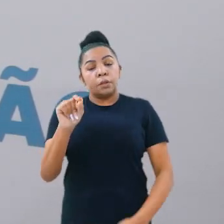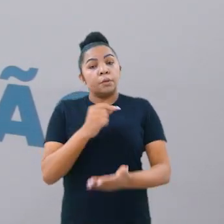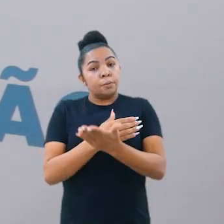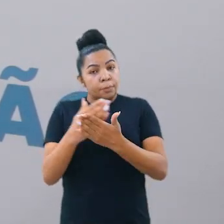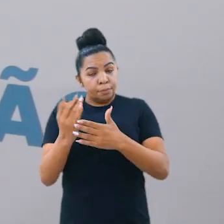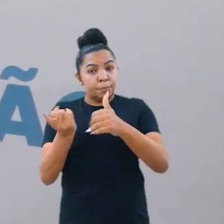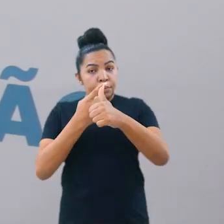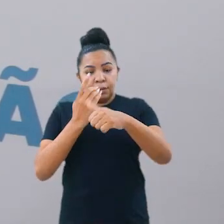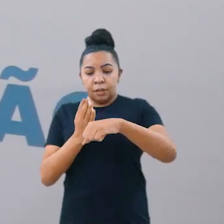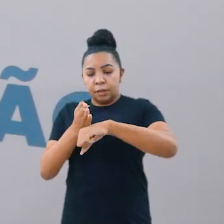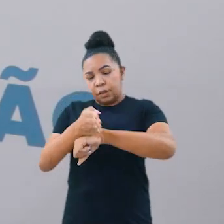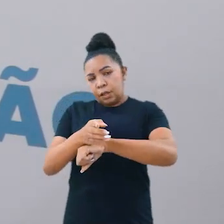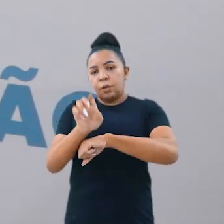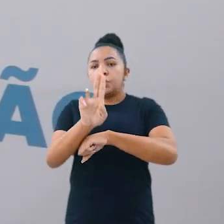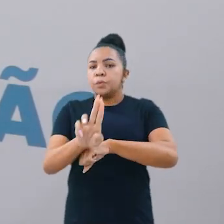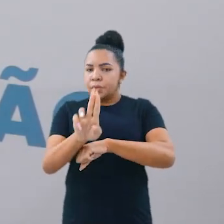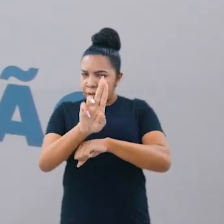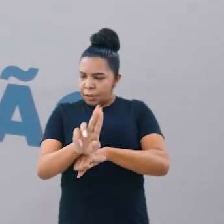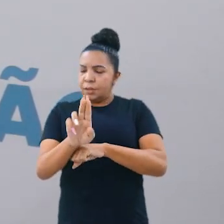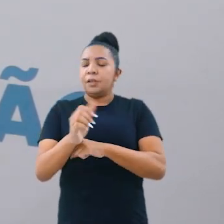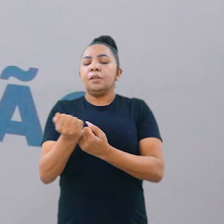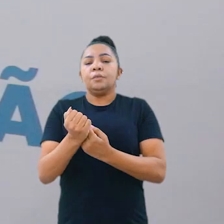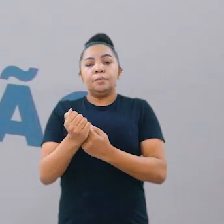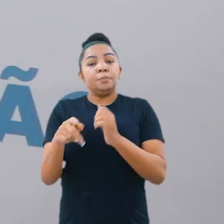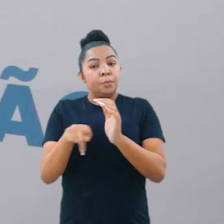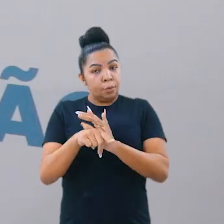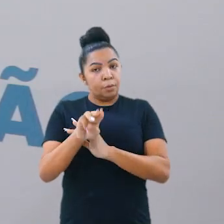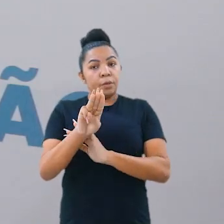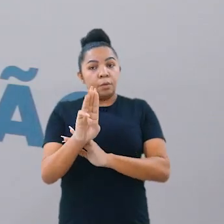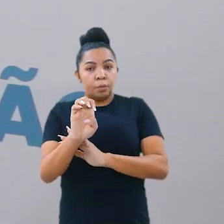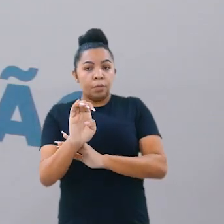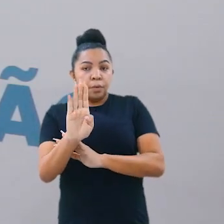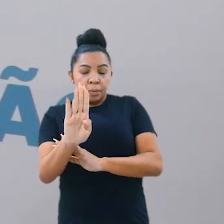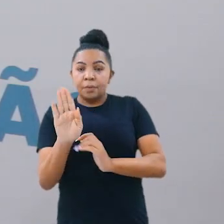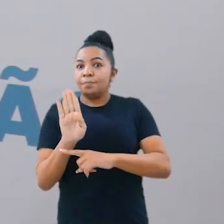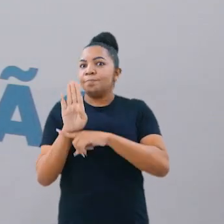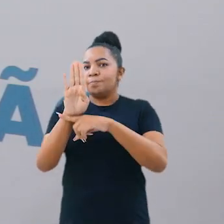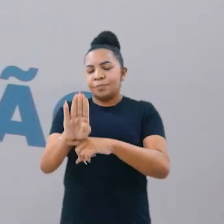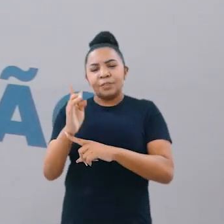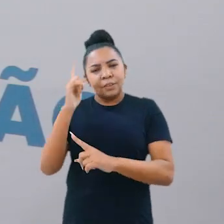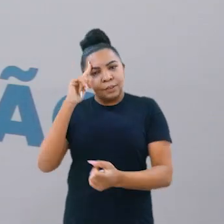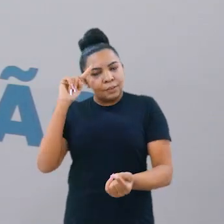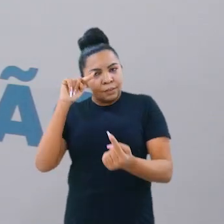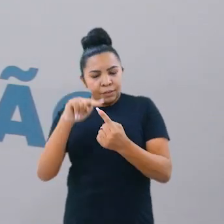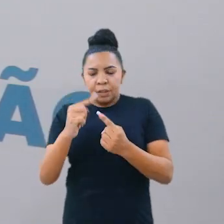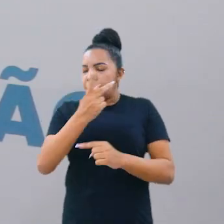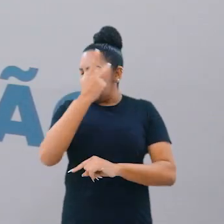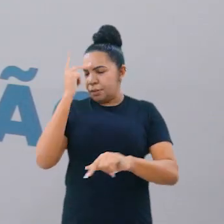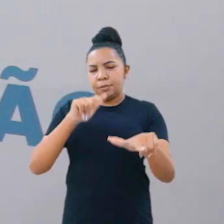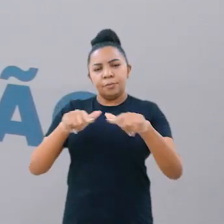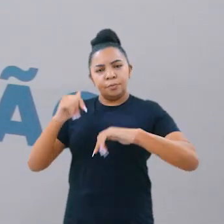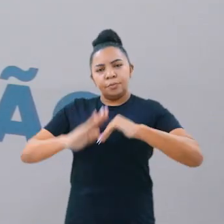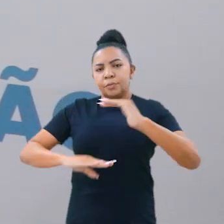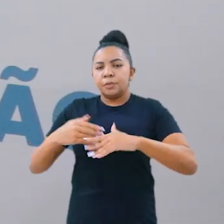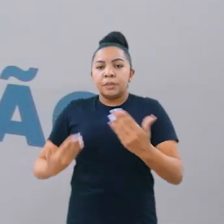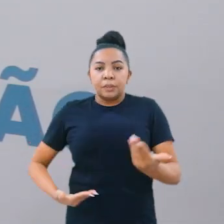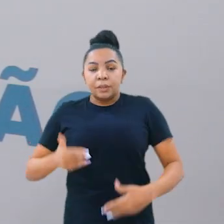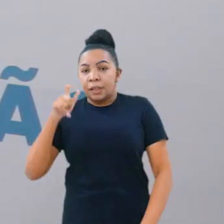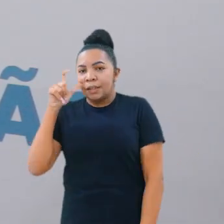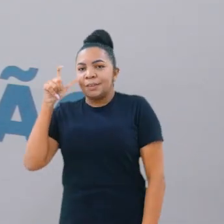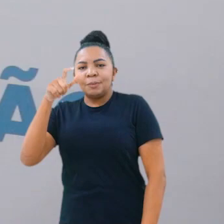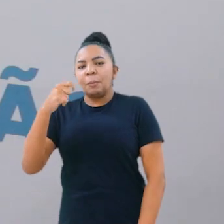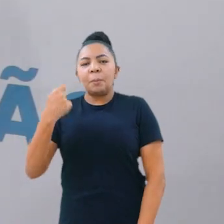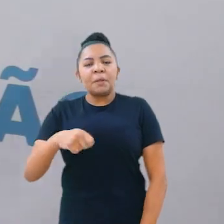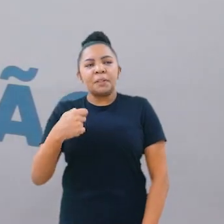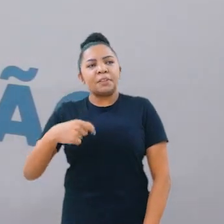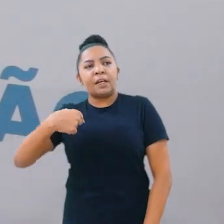ser dado entrada, né, de forma online, e isso vai trazer benefícios nessa perspectiva, né? O servidor, a parte